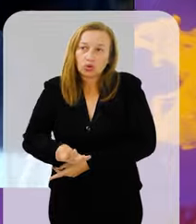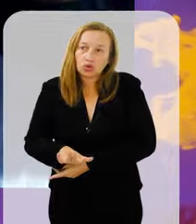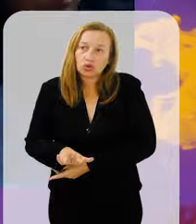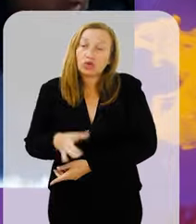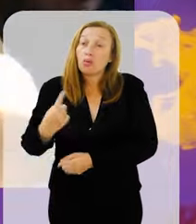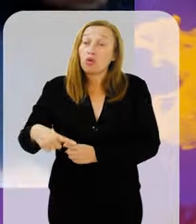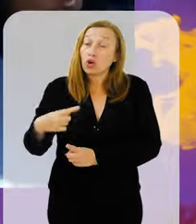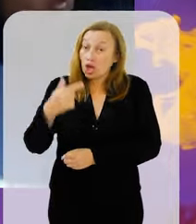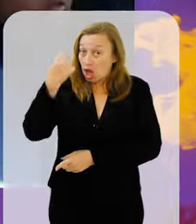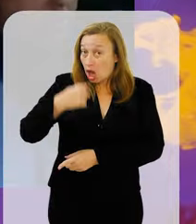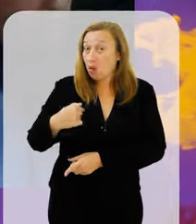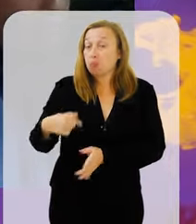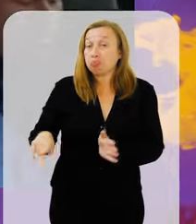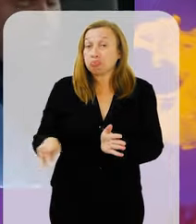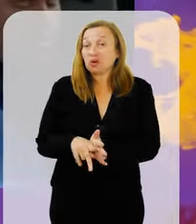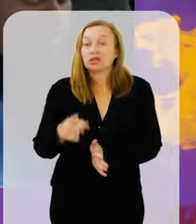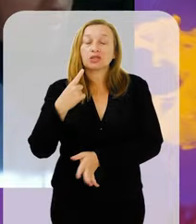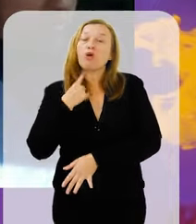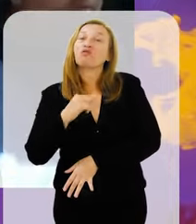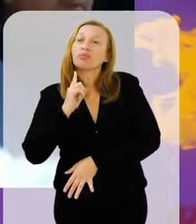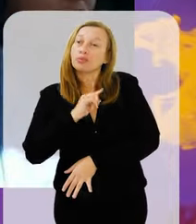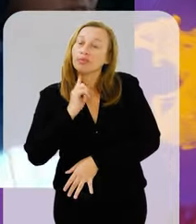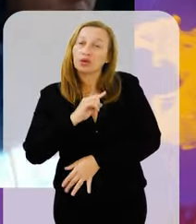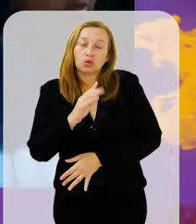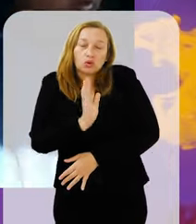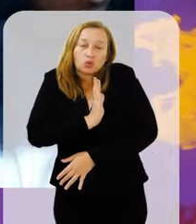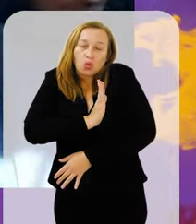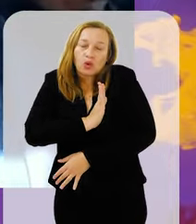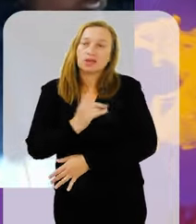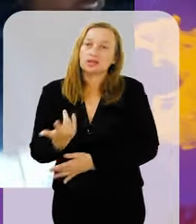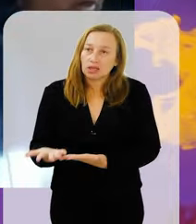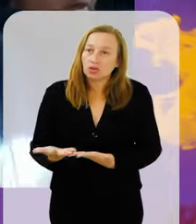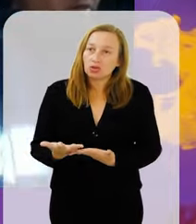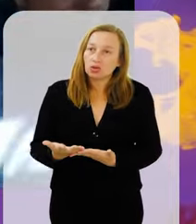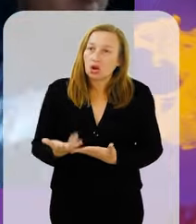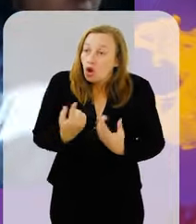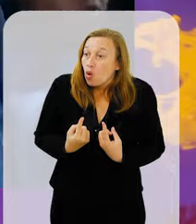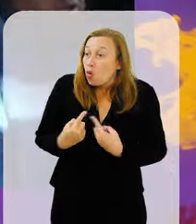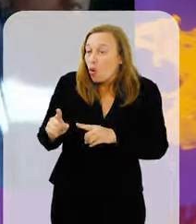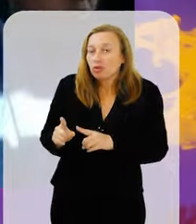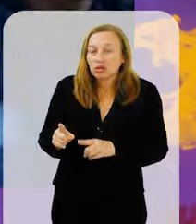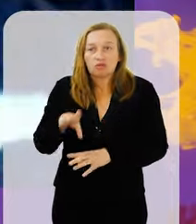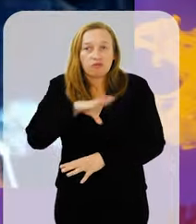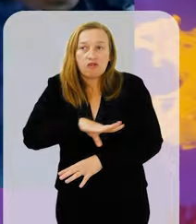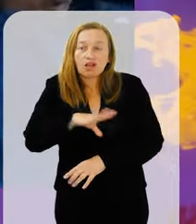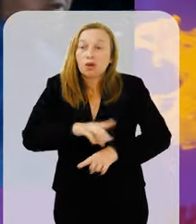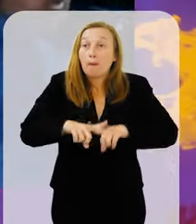simpatizo, porque sou Flamengo de coração, então, historicamente, você é contra o